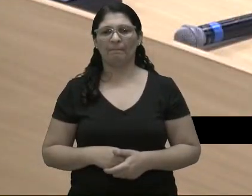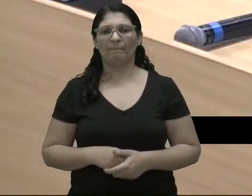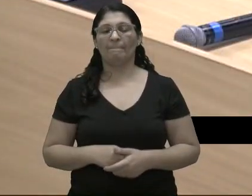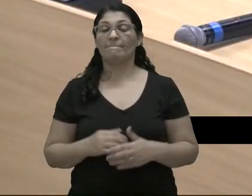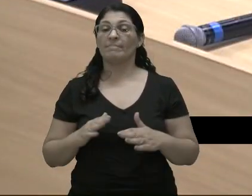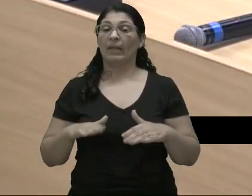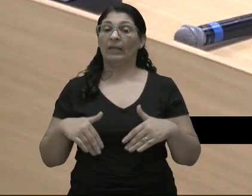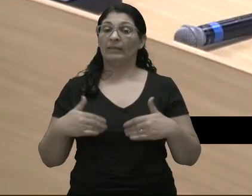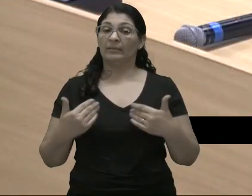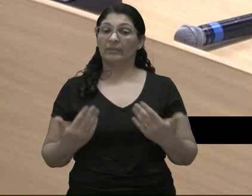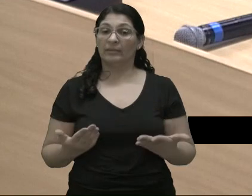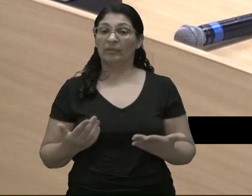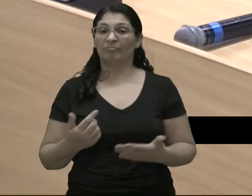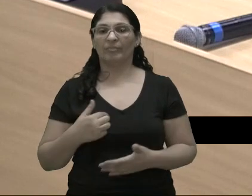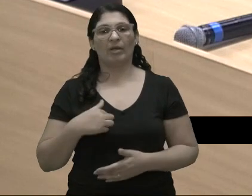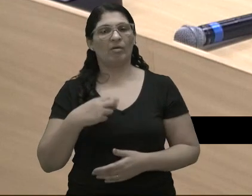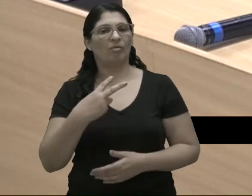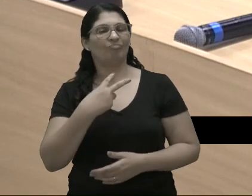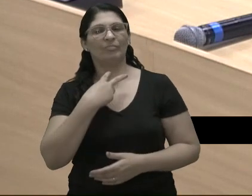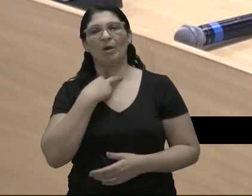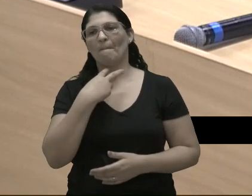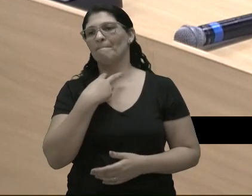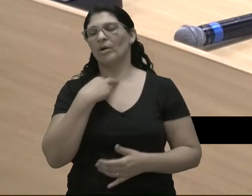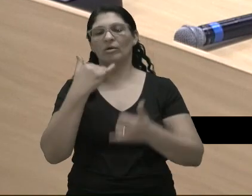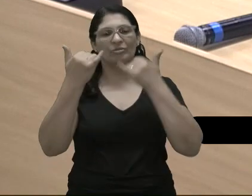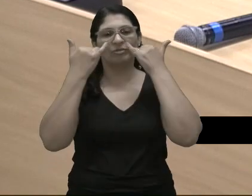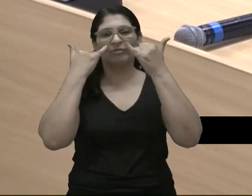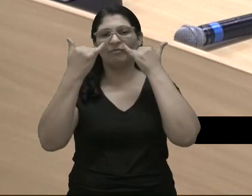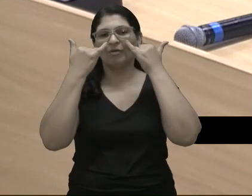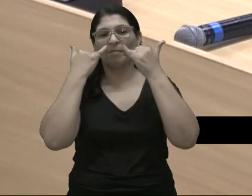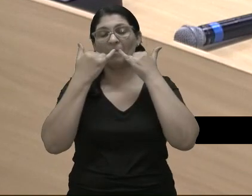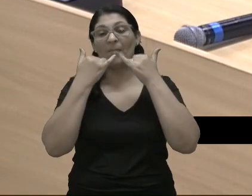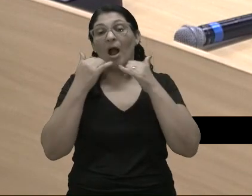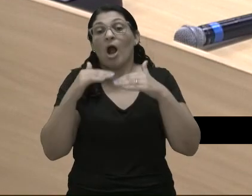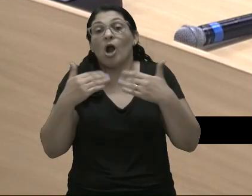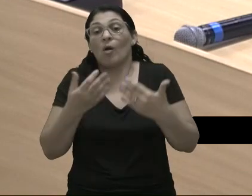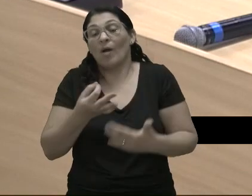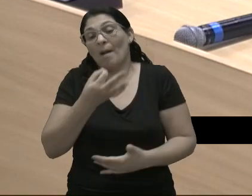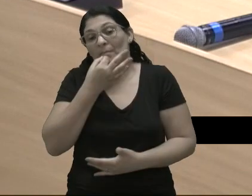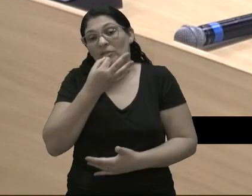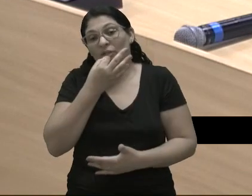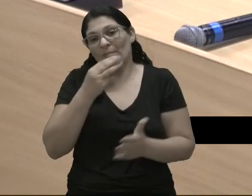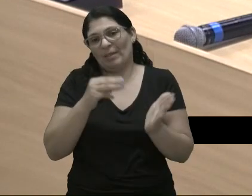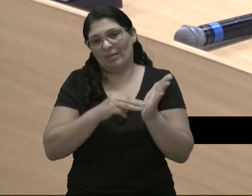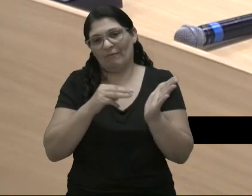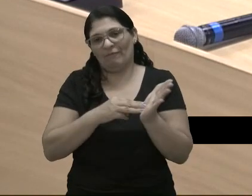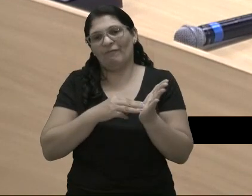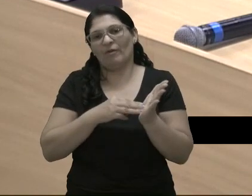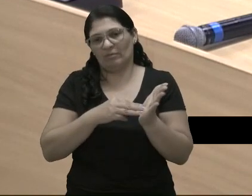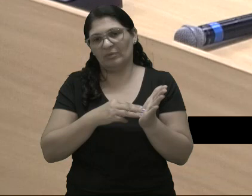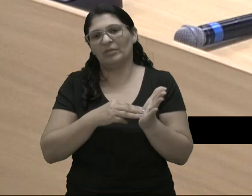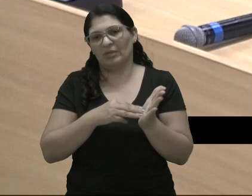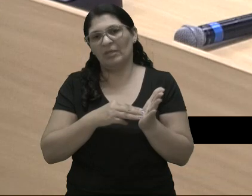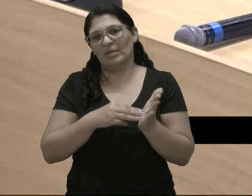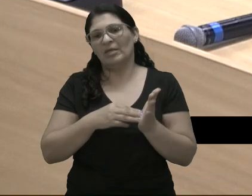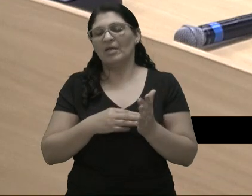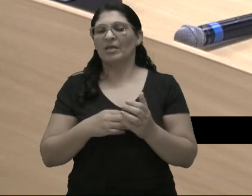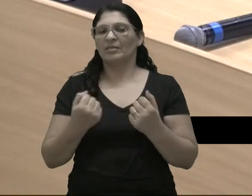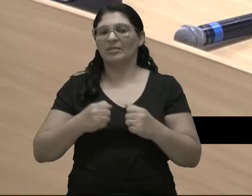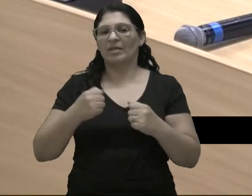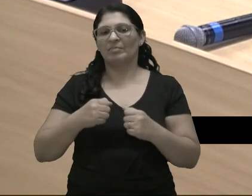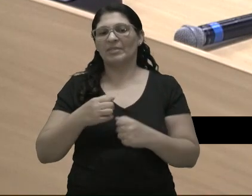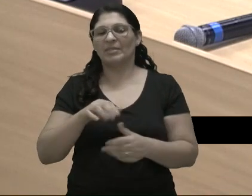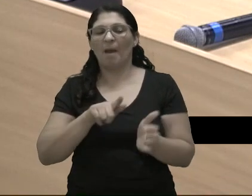Então, eu não posso informar quais medicações estão em falta, entendeu? Isso teria que ser com a